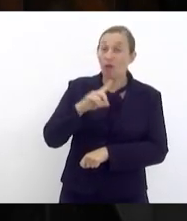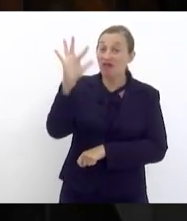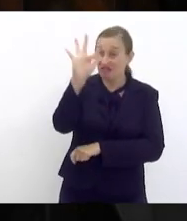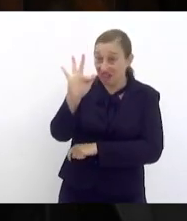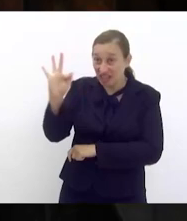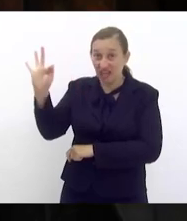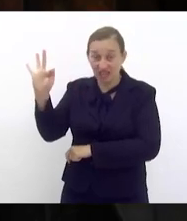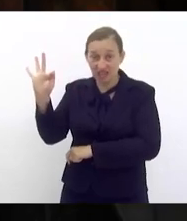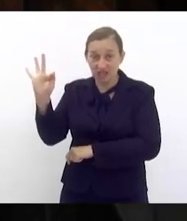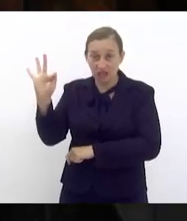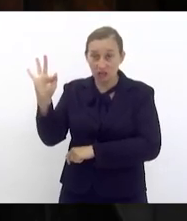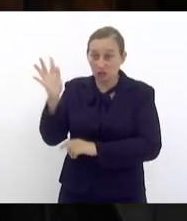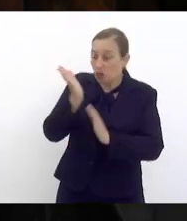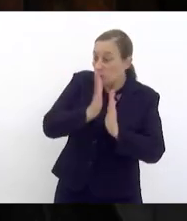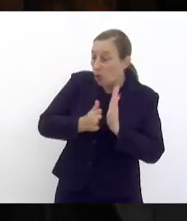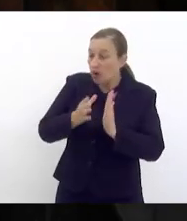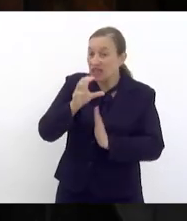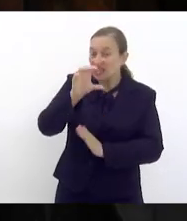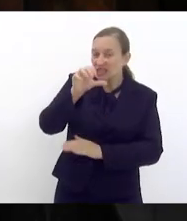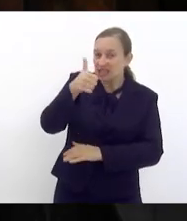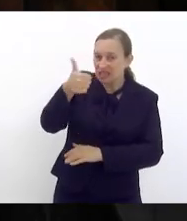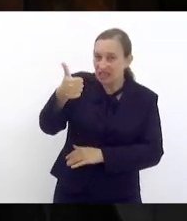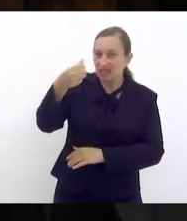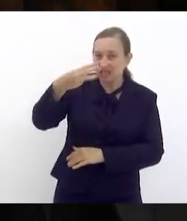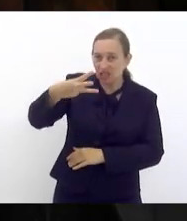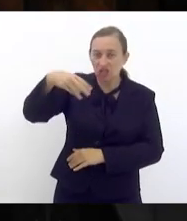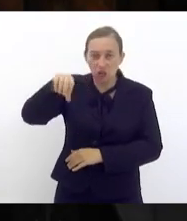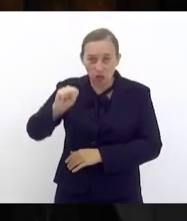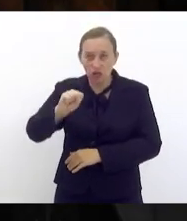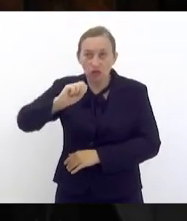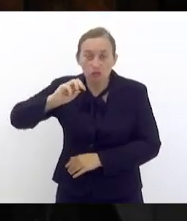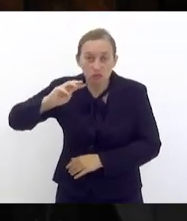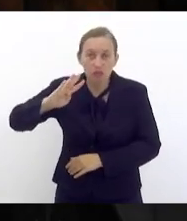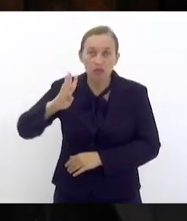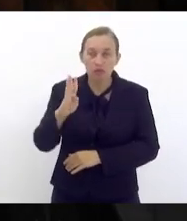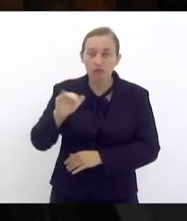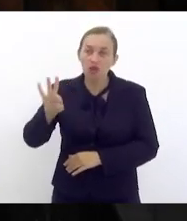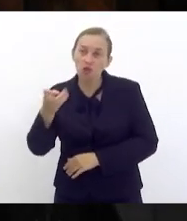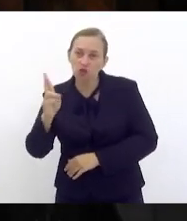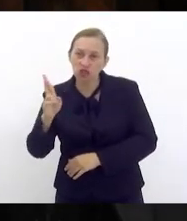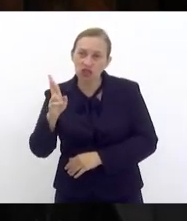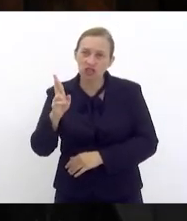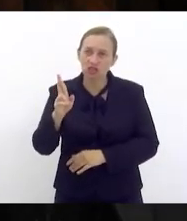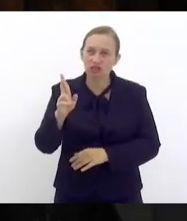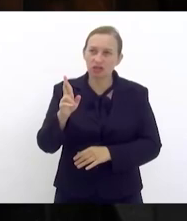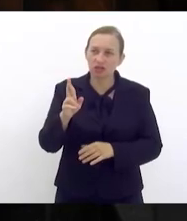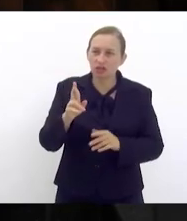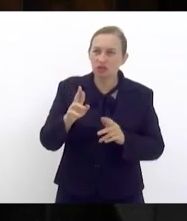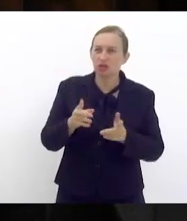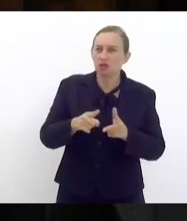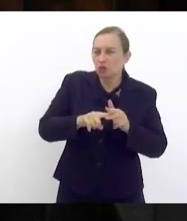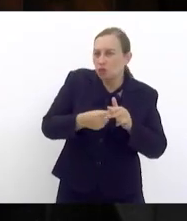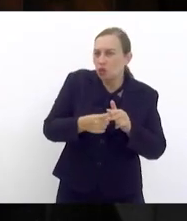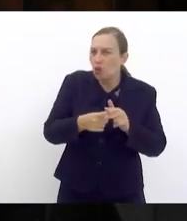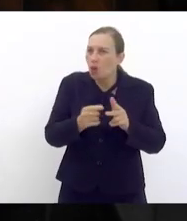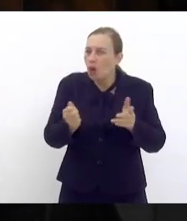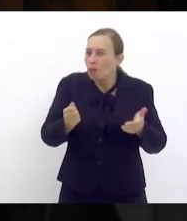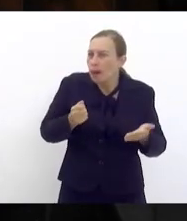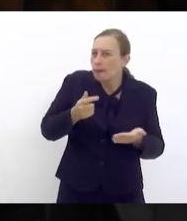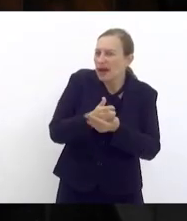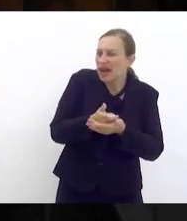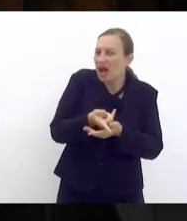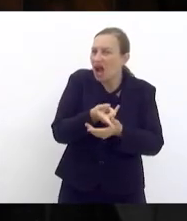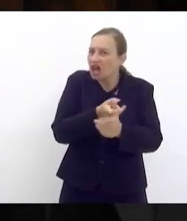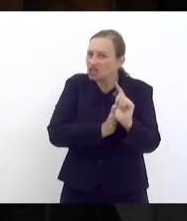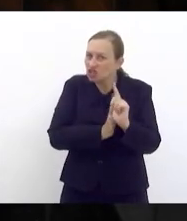de 138 bilhões de reais, reajustando para pagamento do serviço da